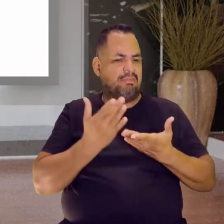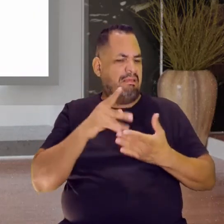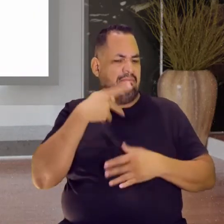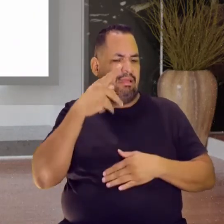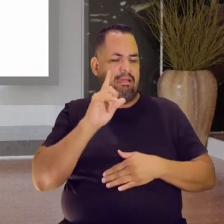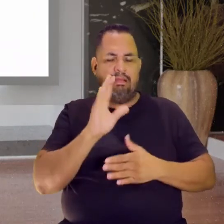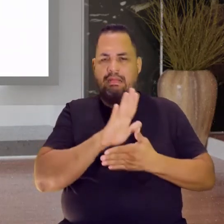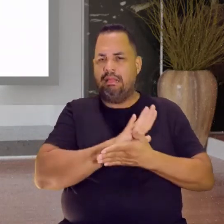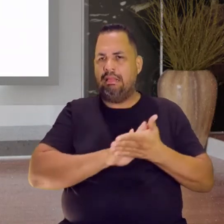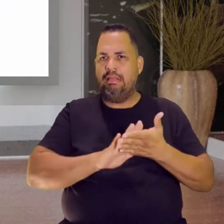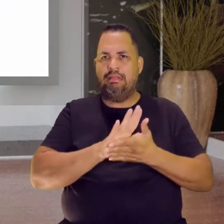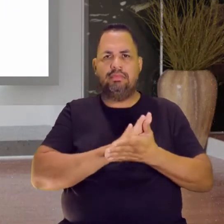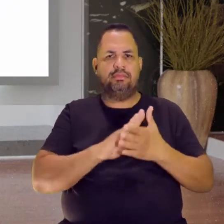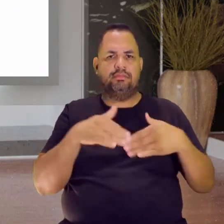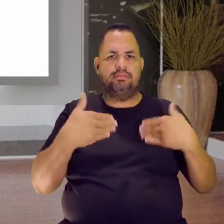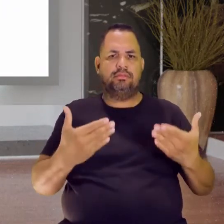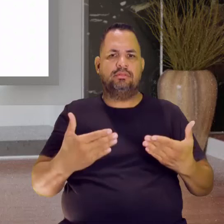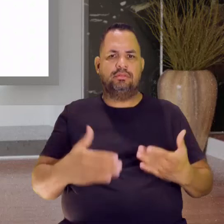contestam, ninguém